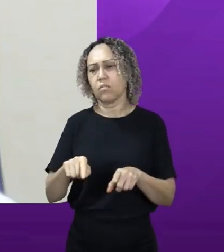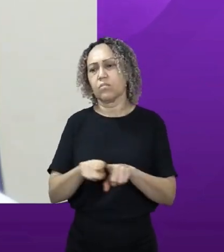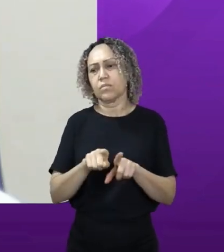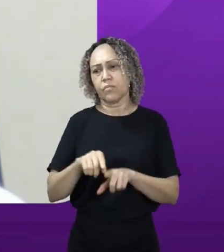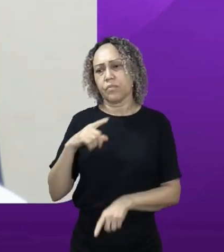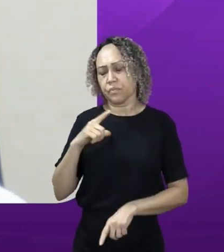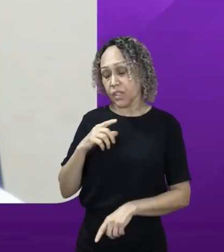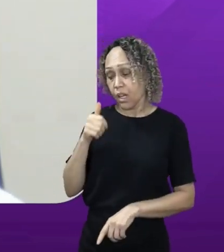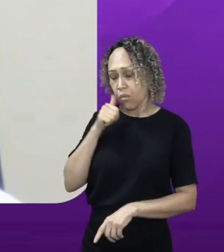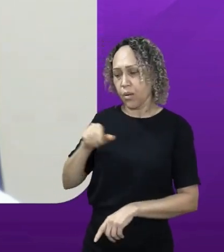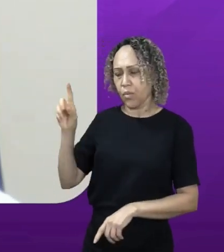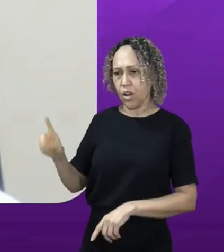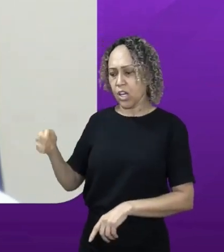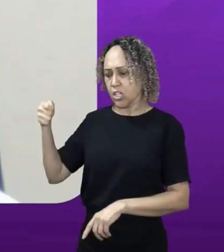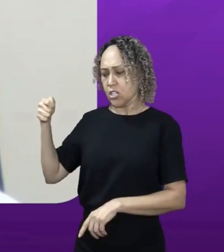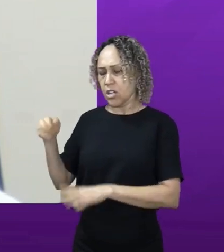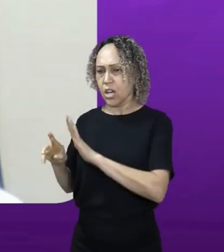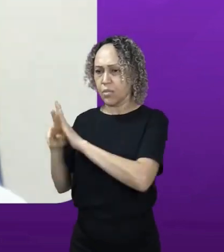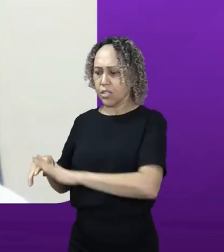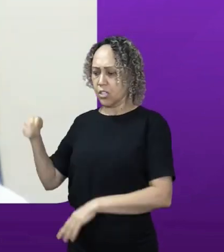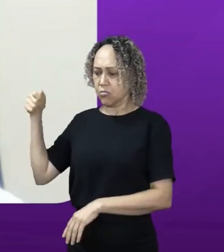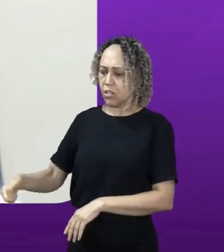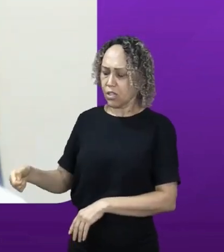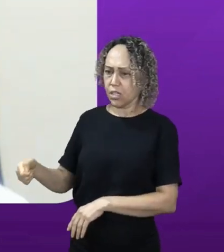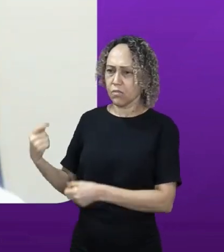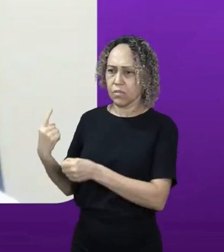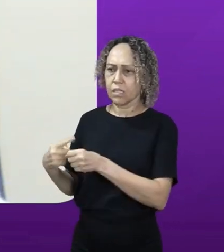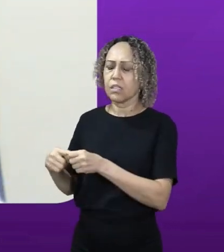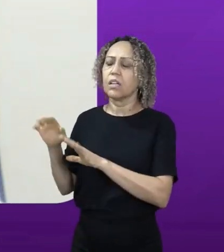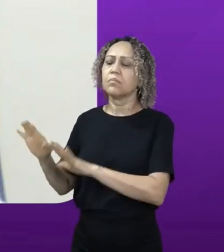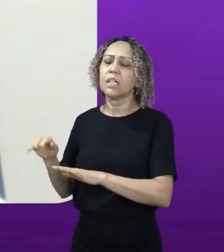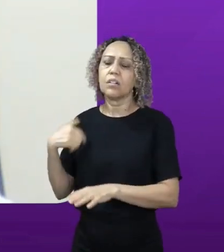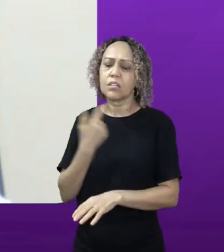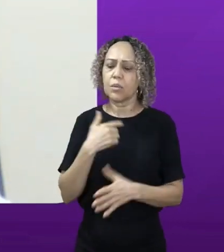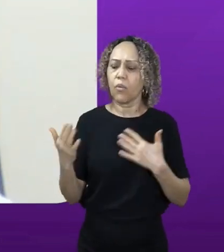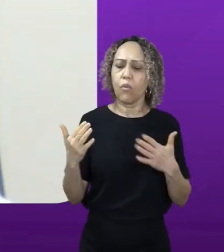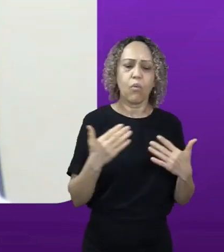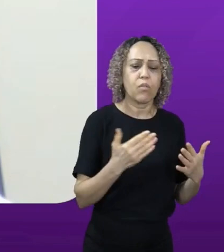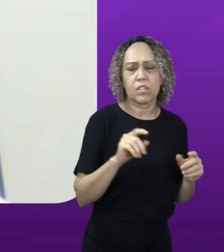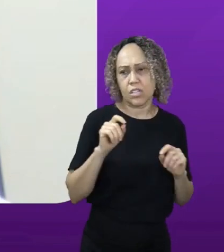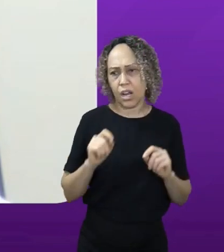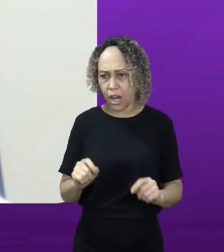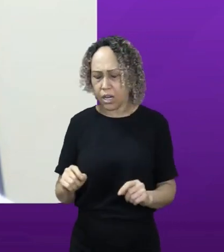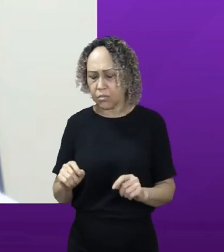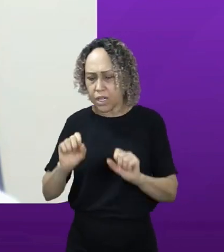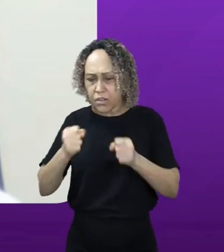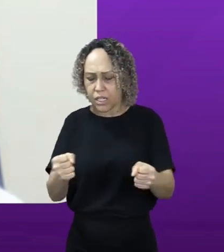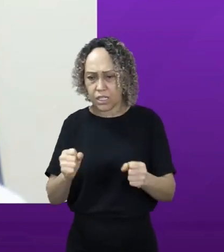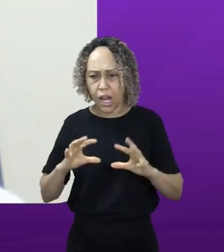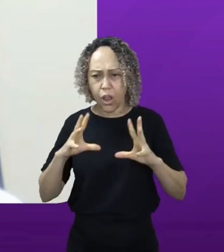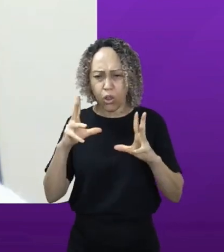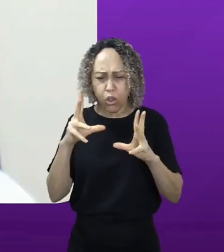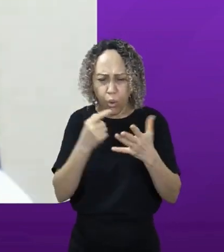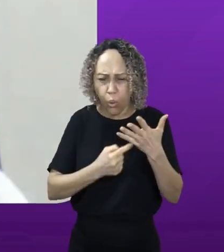da cidade, né? Mas nós temos feito aqui diálogos, pontos para poder enfrentar toda e qualquer forma de violência,